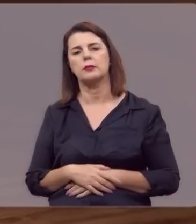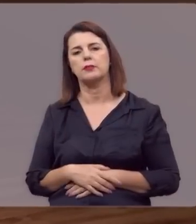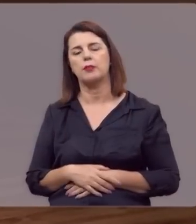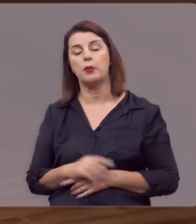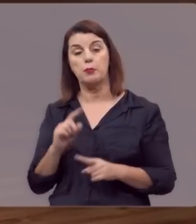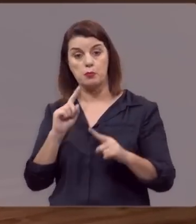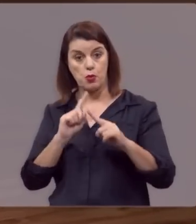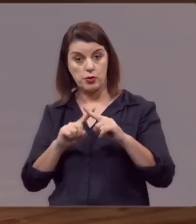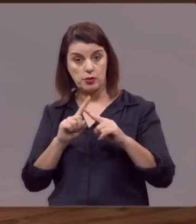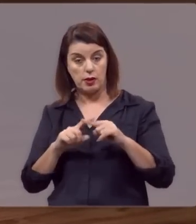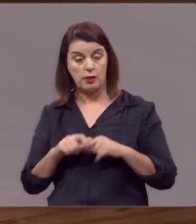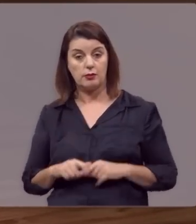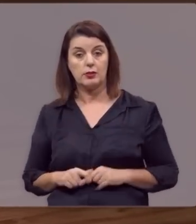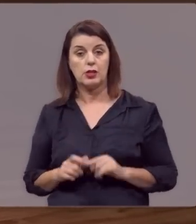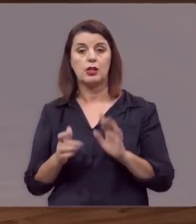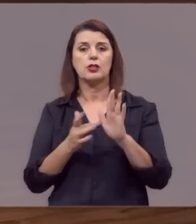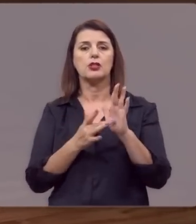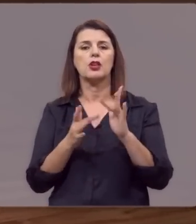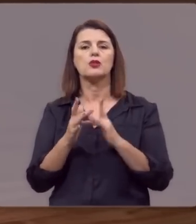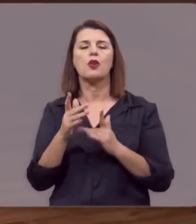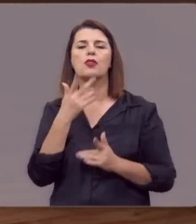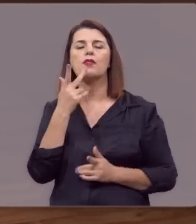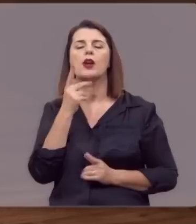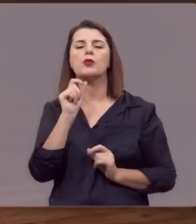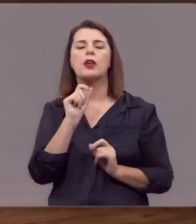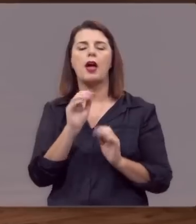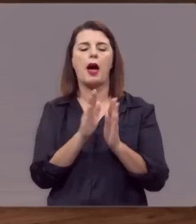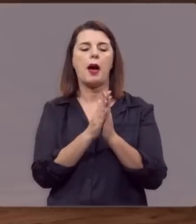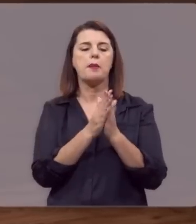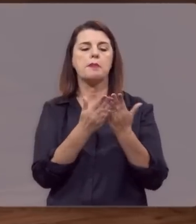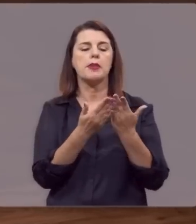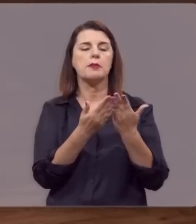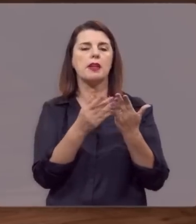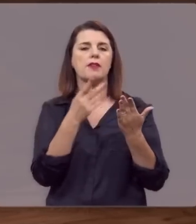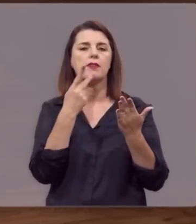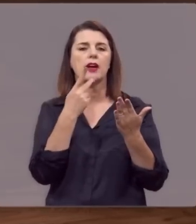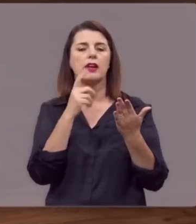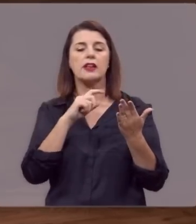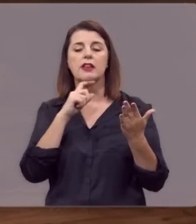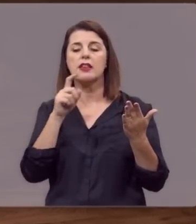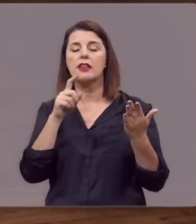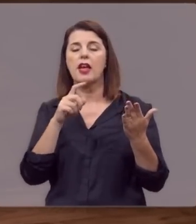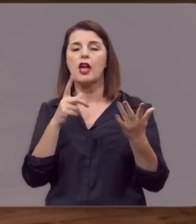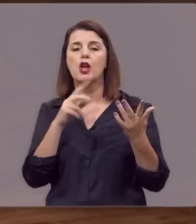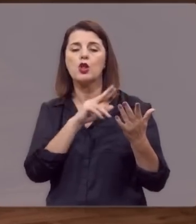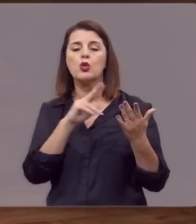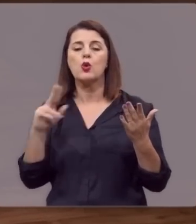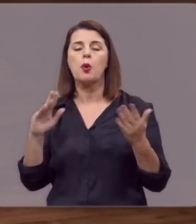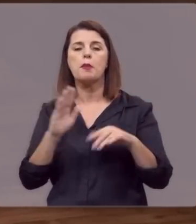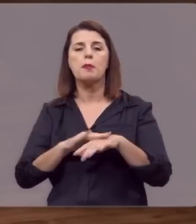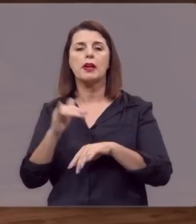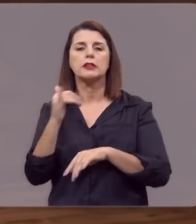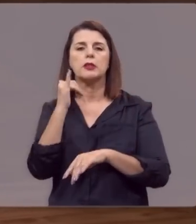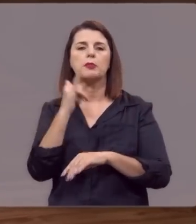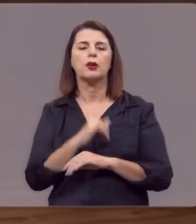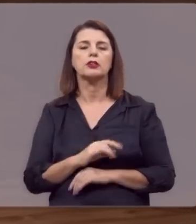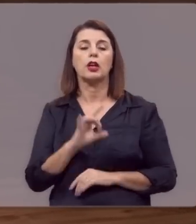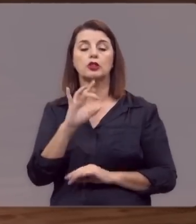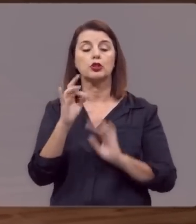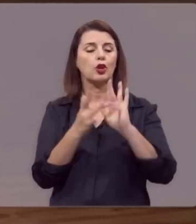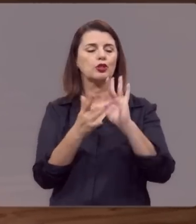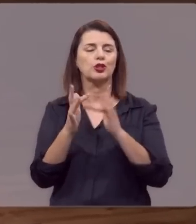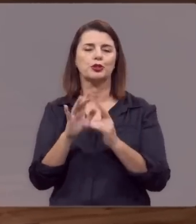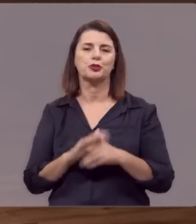quê? Porque a Bíblia diz que não há nenhum outro nome dado entre os homens, pelo qual importa que sejamos salvos, a não ser